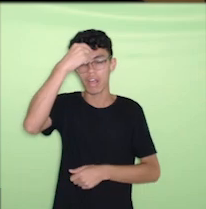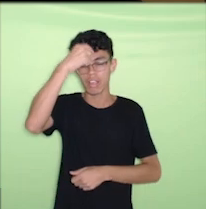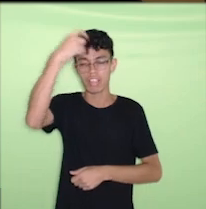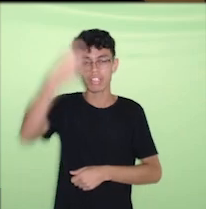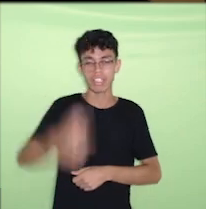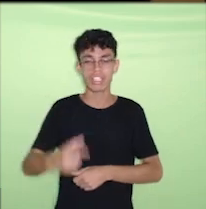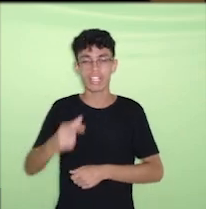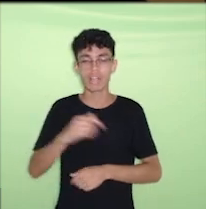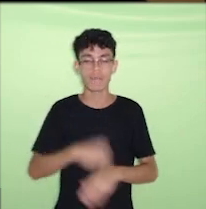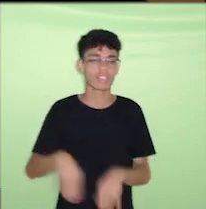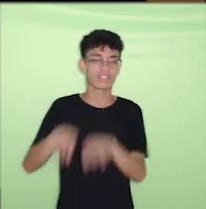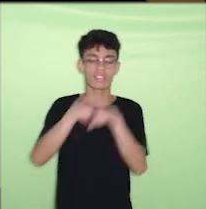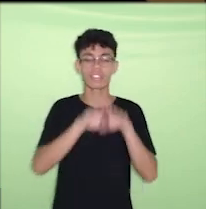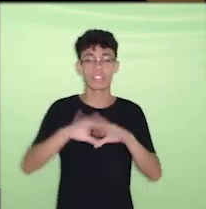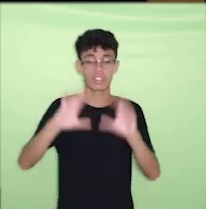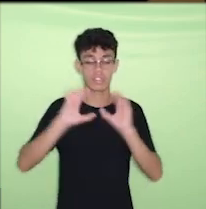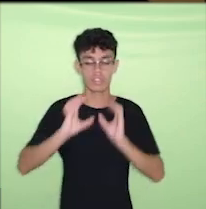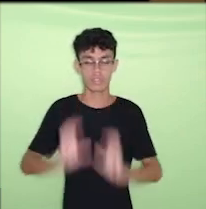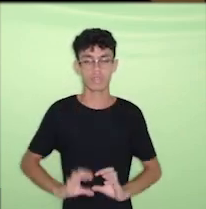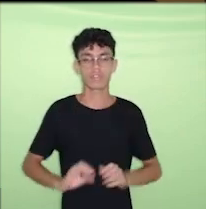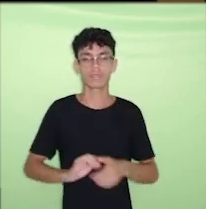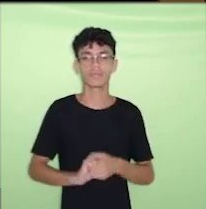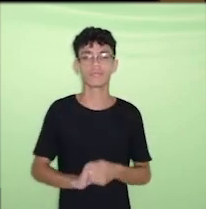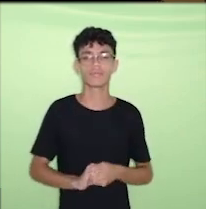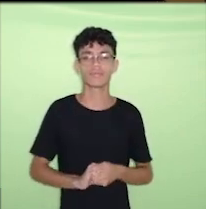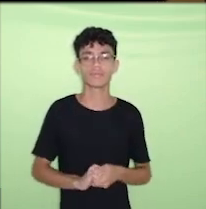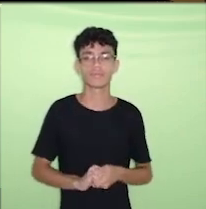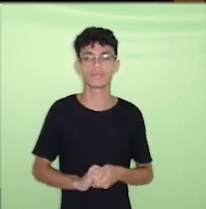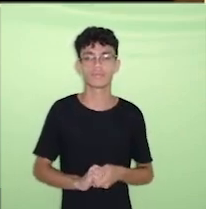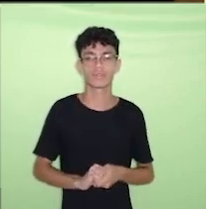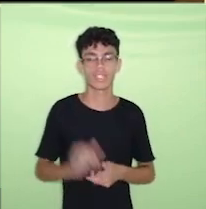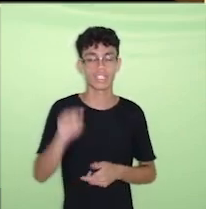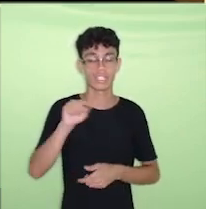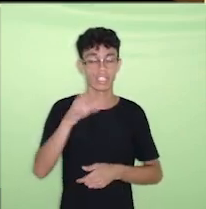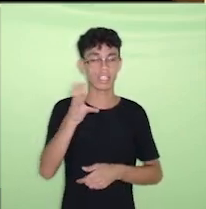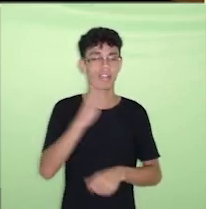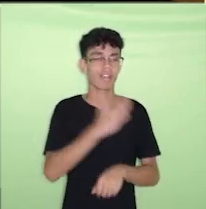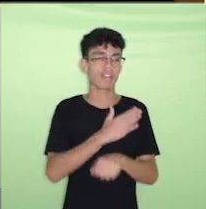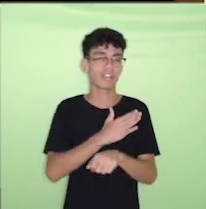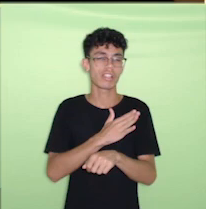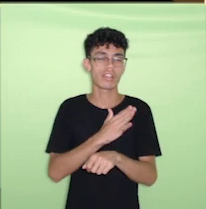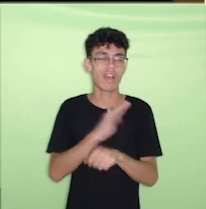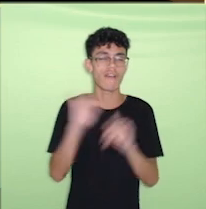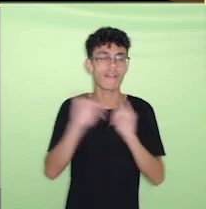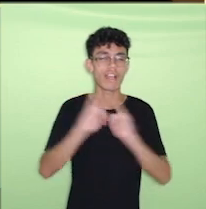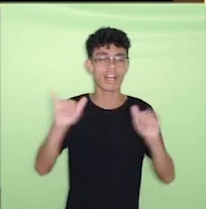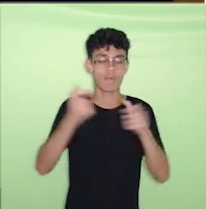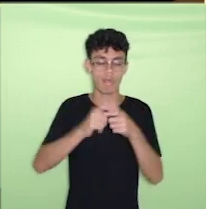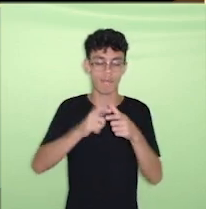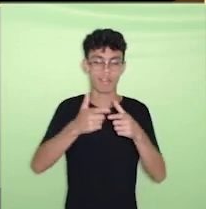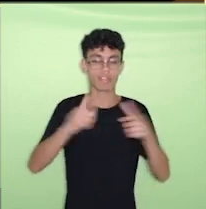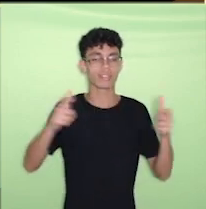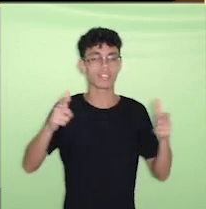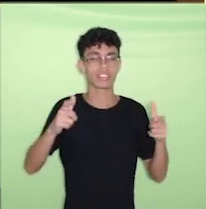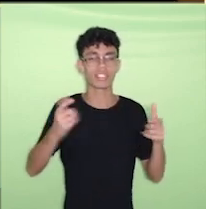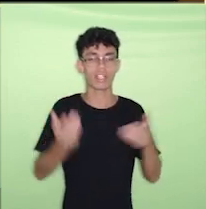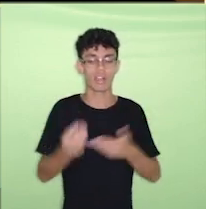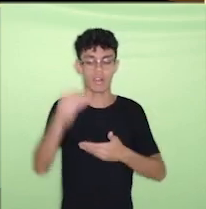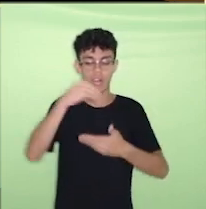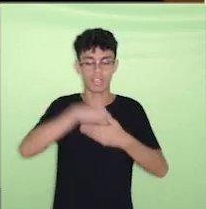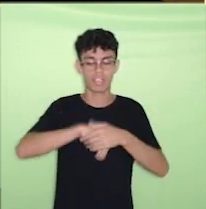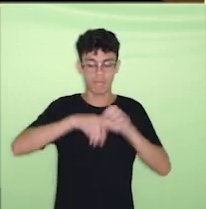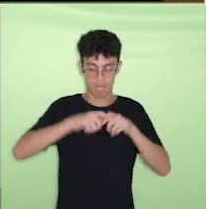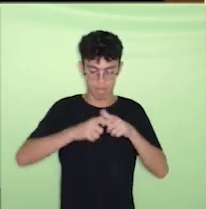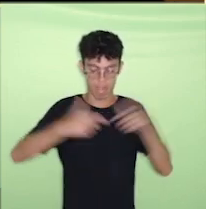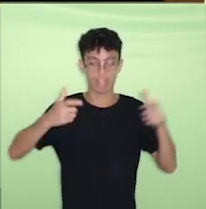dariam total equilíbrio de conduta. Você quer dizer que poderíamos ampliar o núcleo